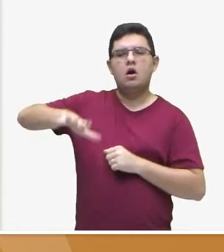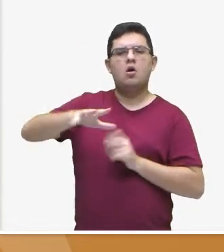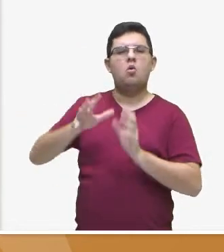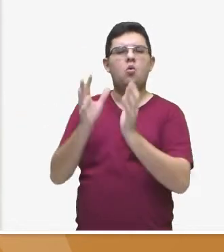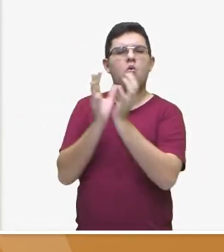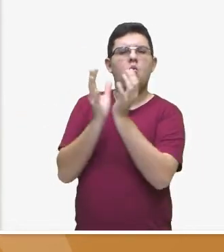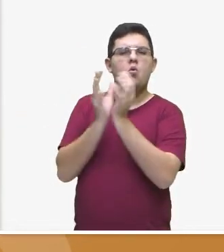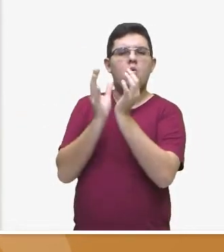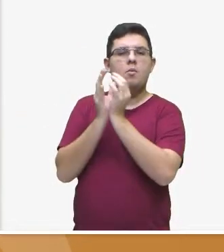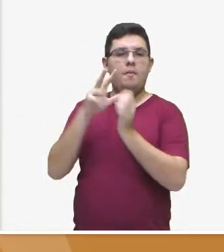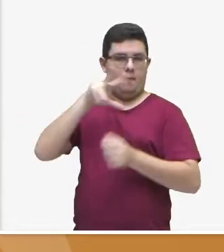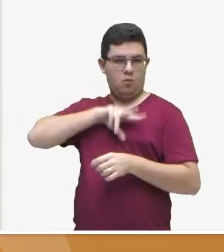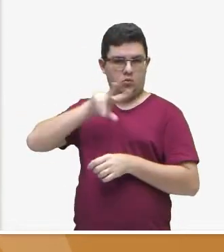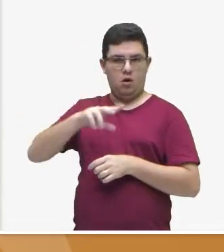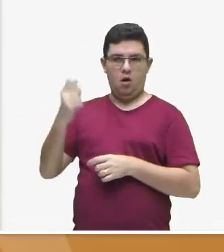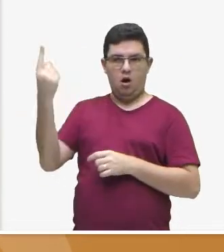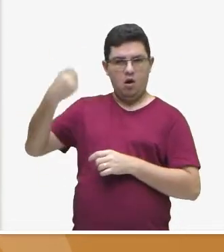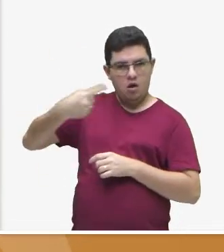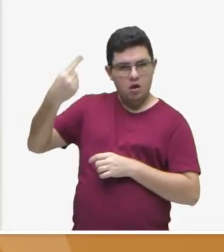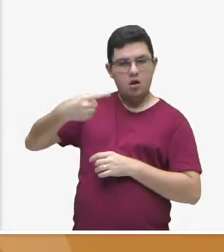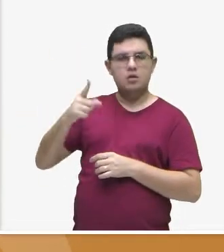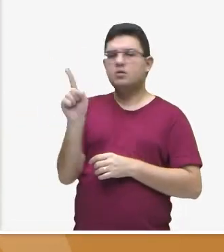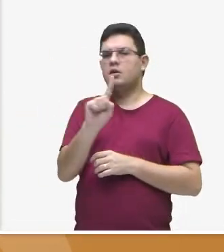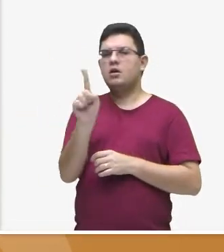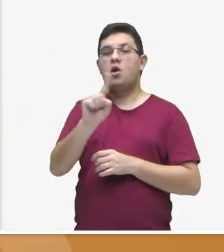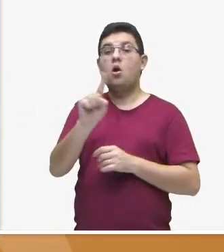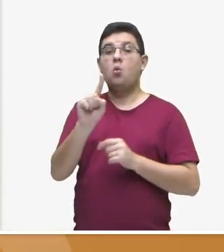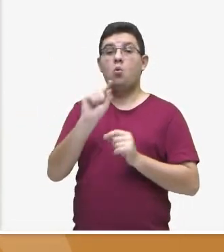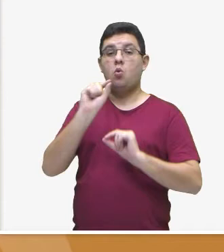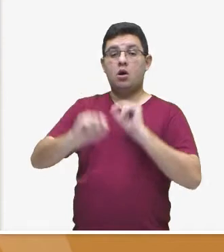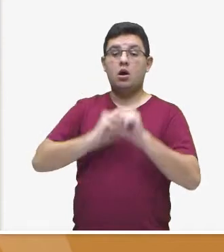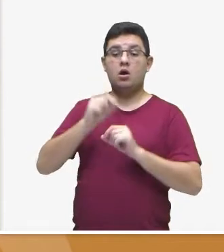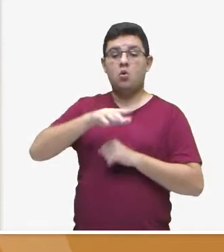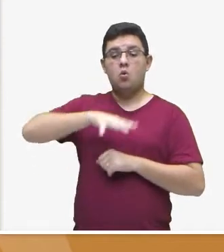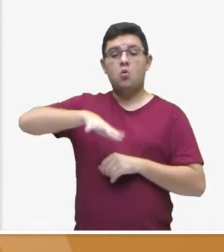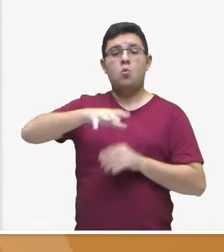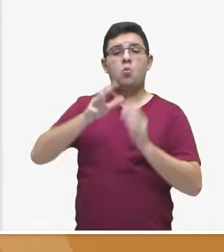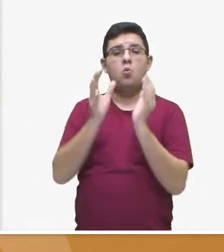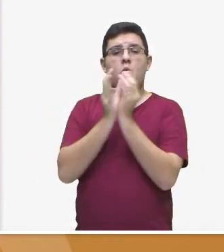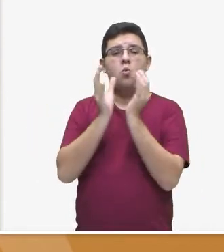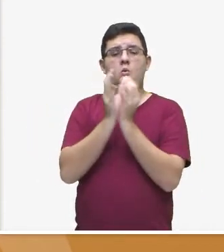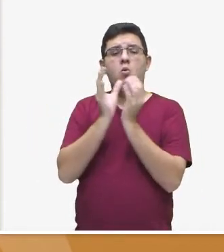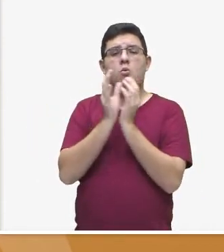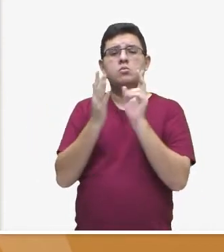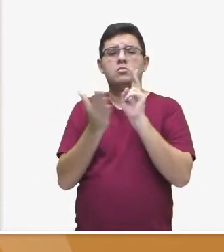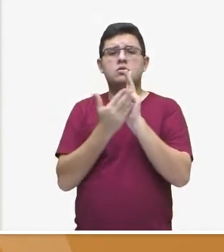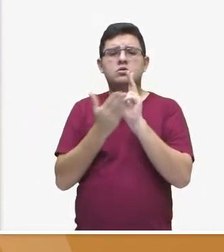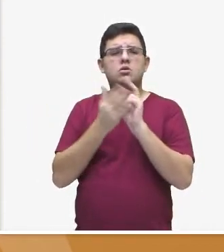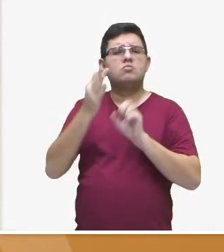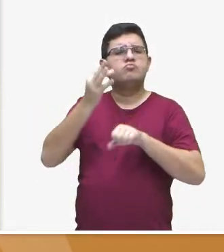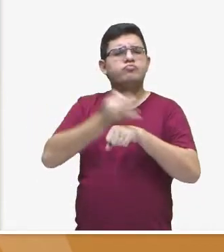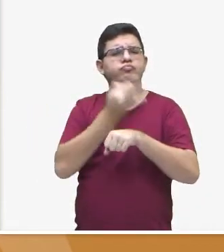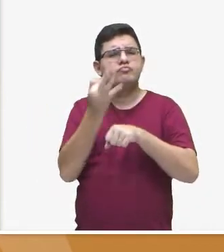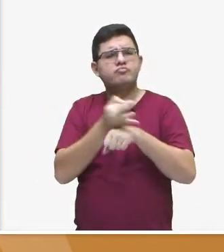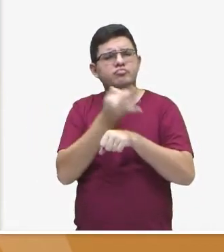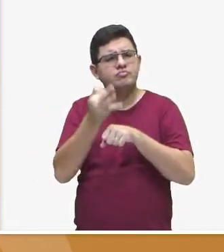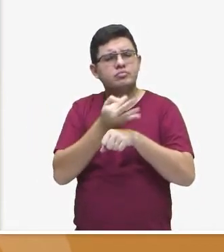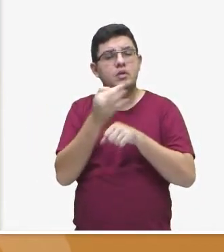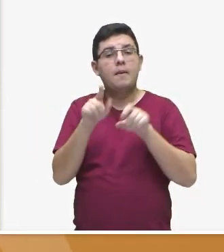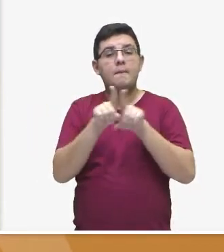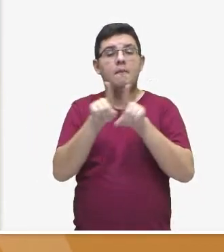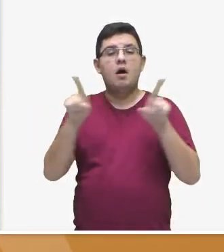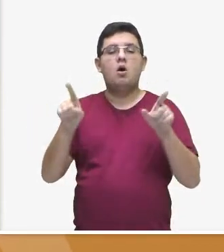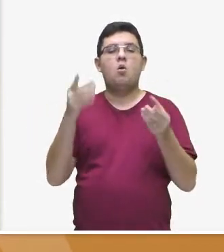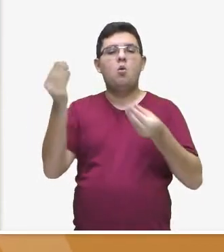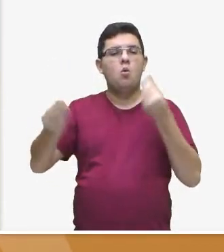Não é verdade. Eles resistiram, e resistiram muito, né? Porém, nós vamos ver no processo